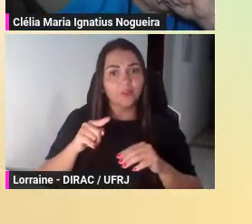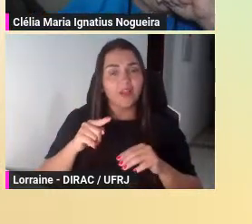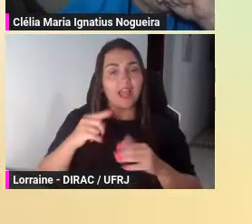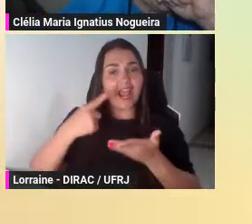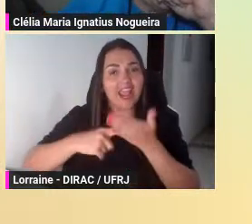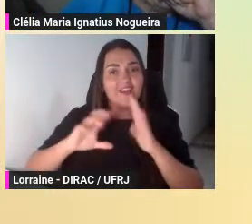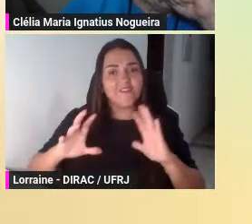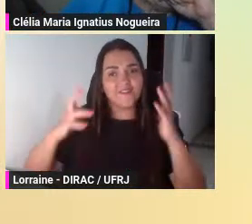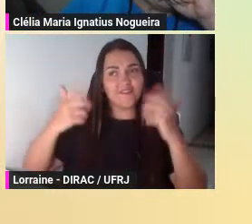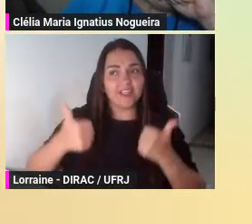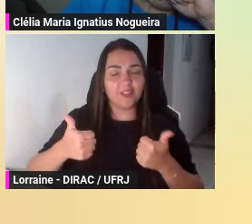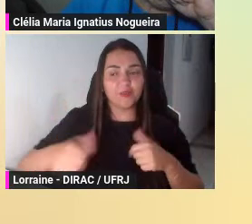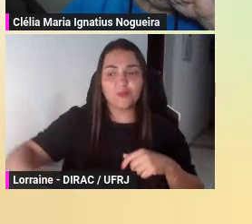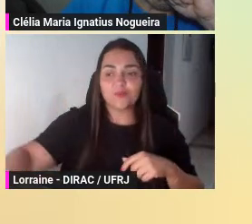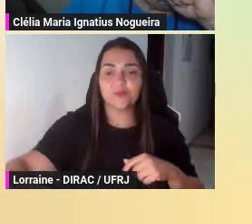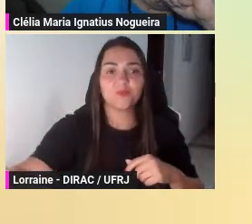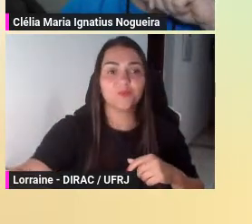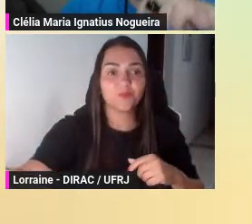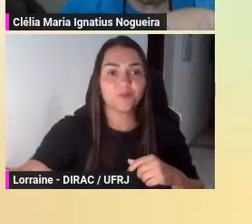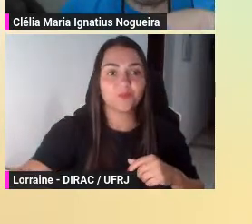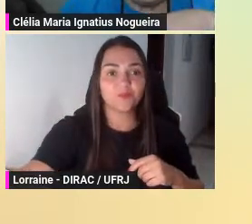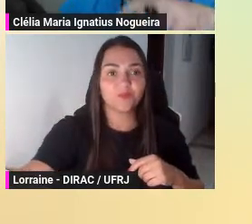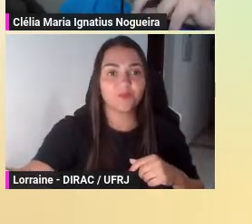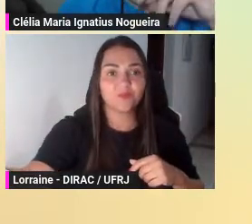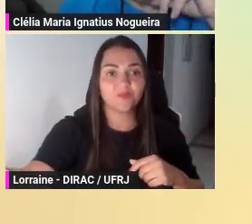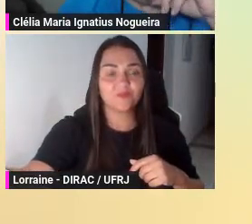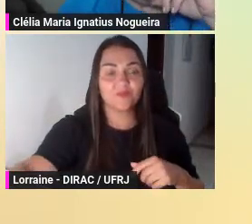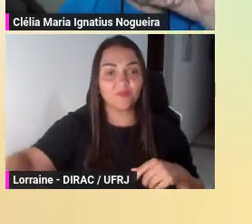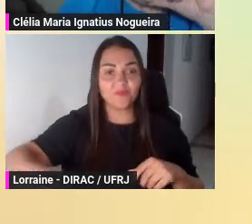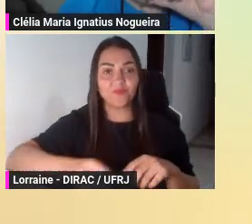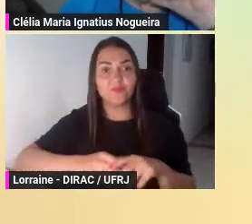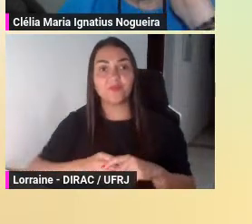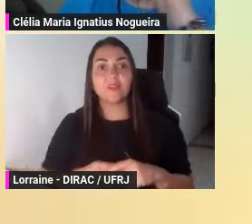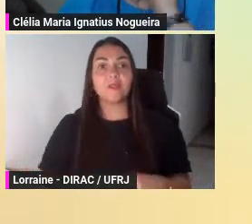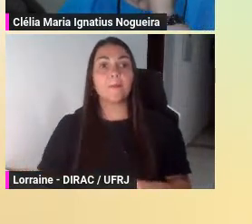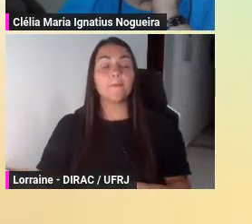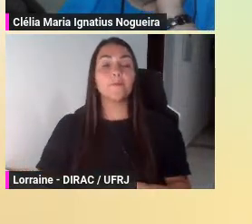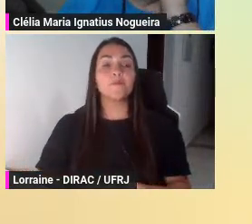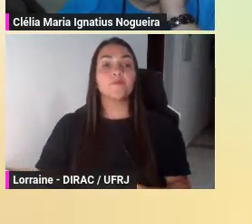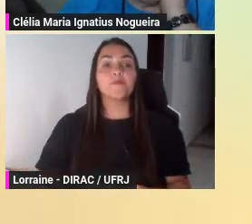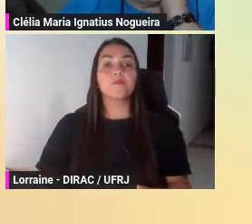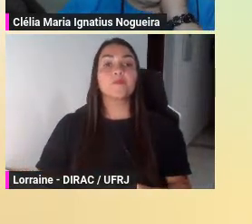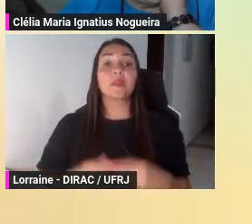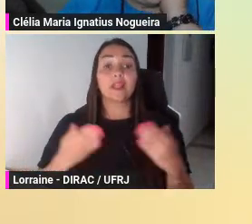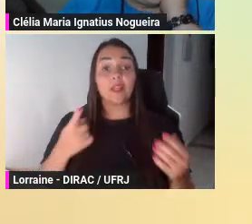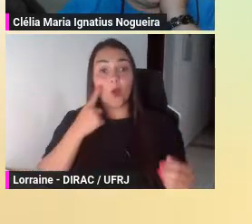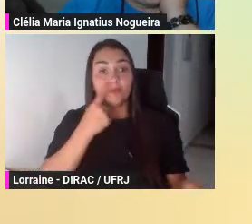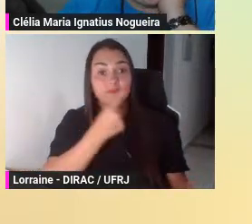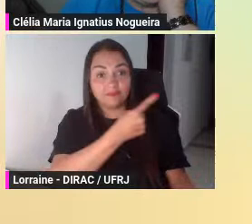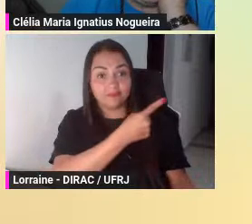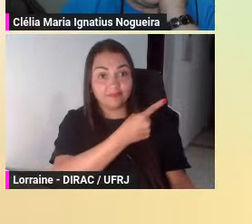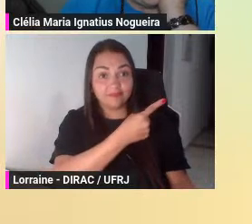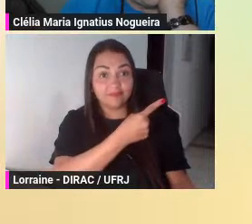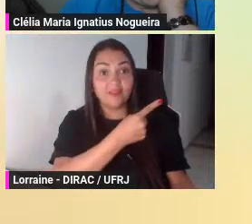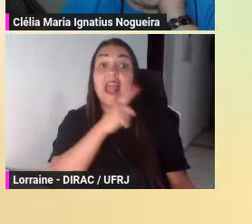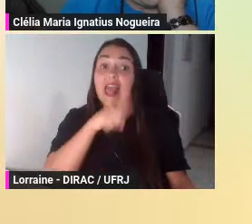o slide. Bom, então, aqui, gente, somos nós hoje,